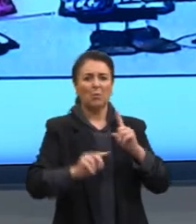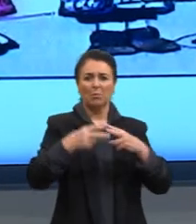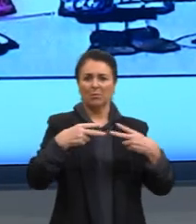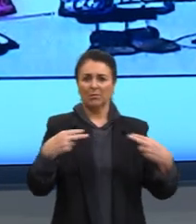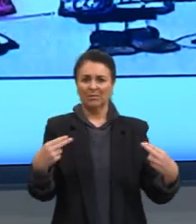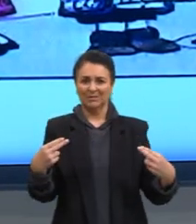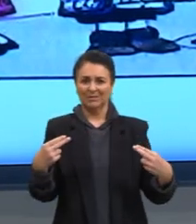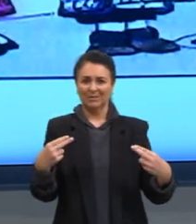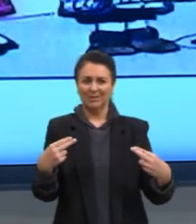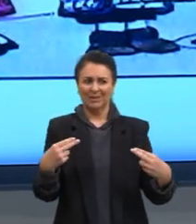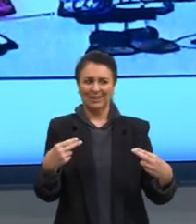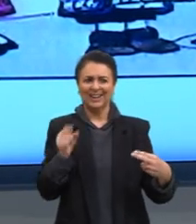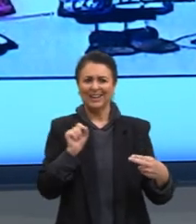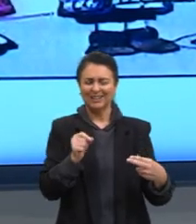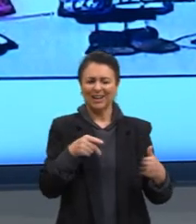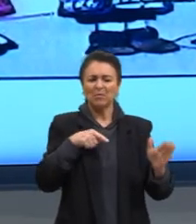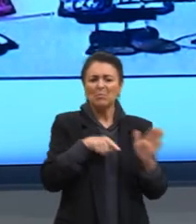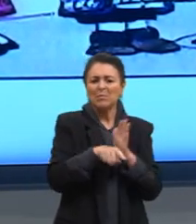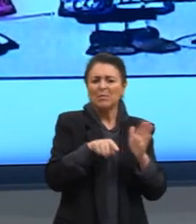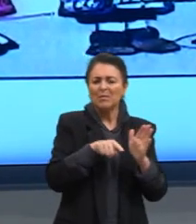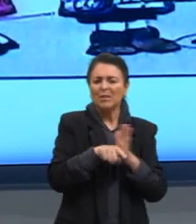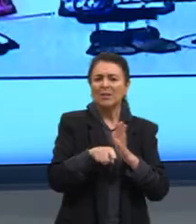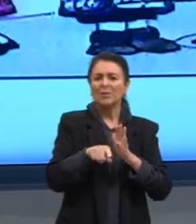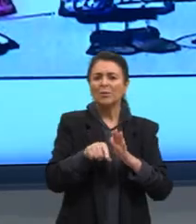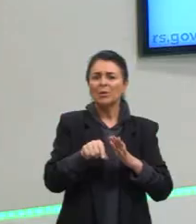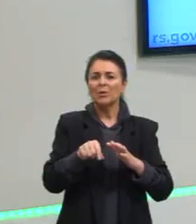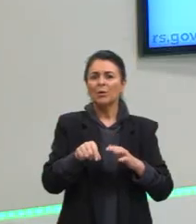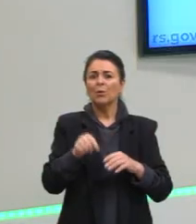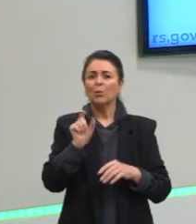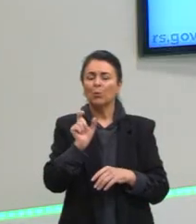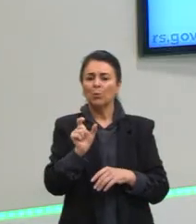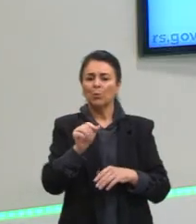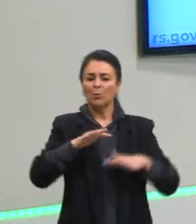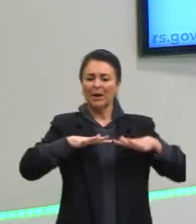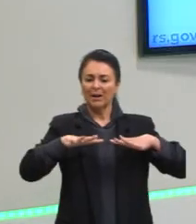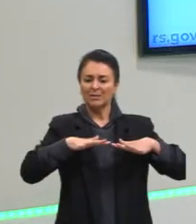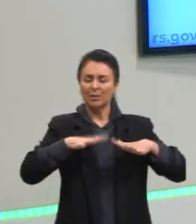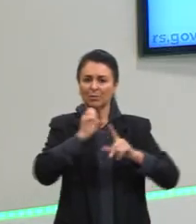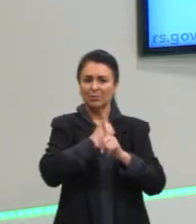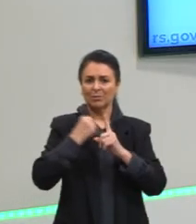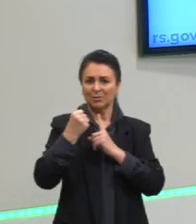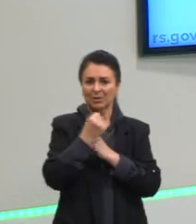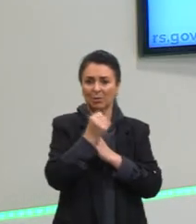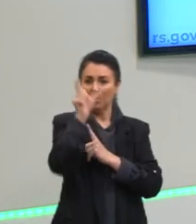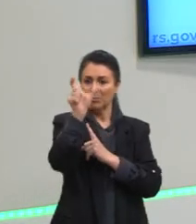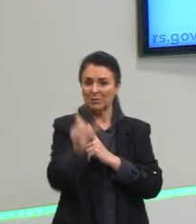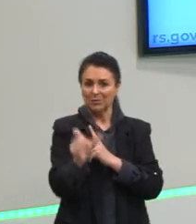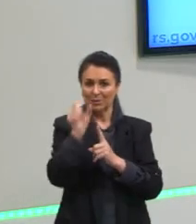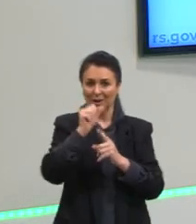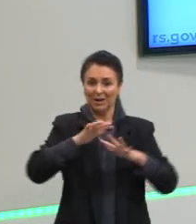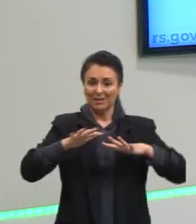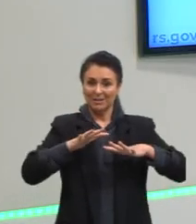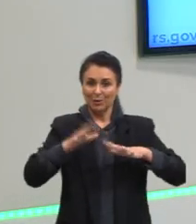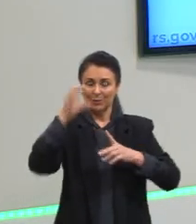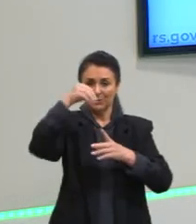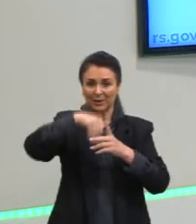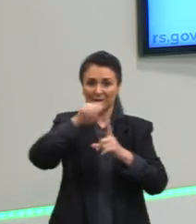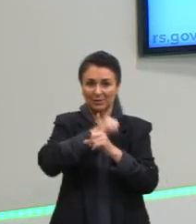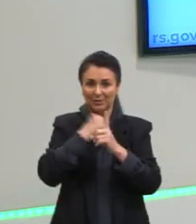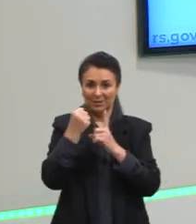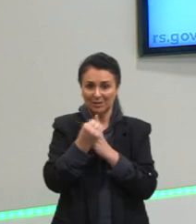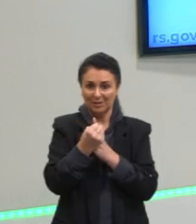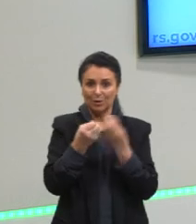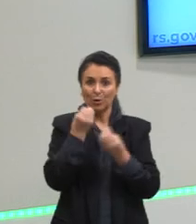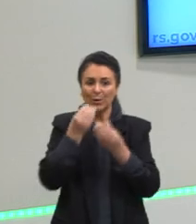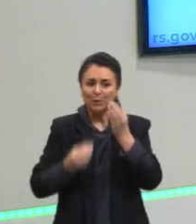então o o ator social como ele age como ele produz as suas